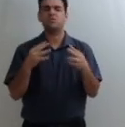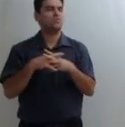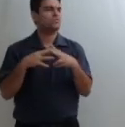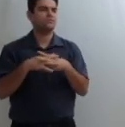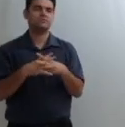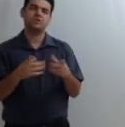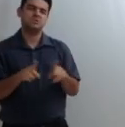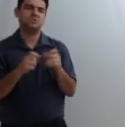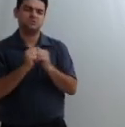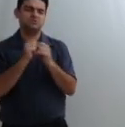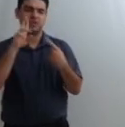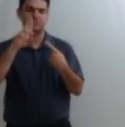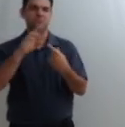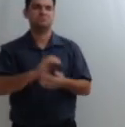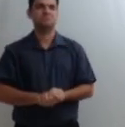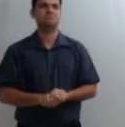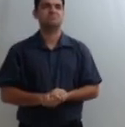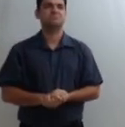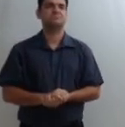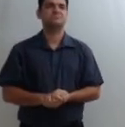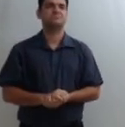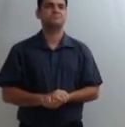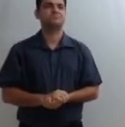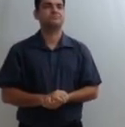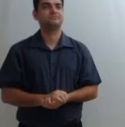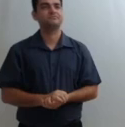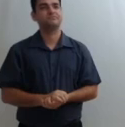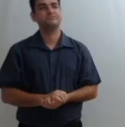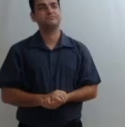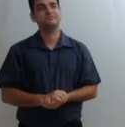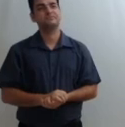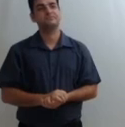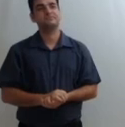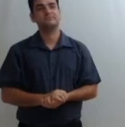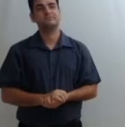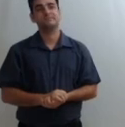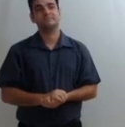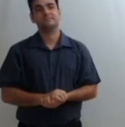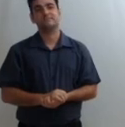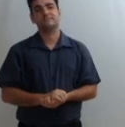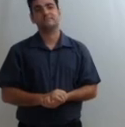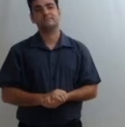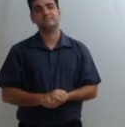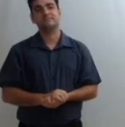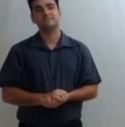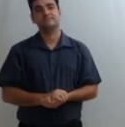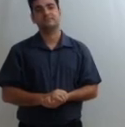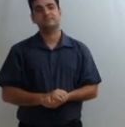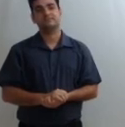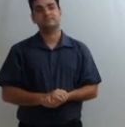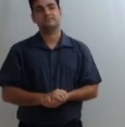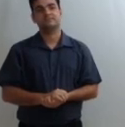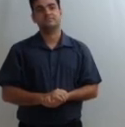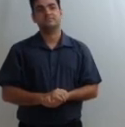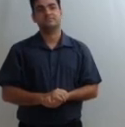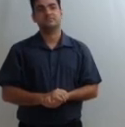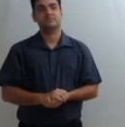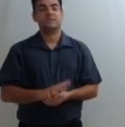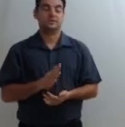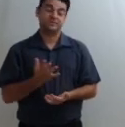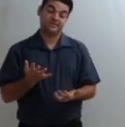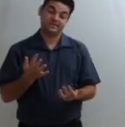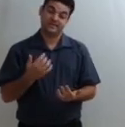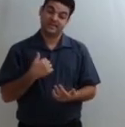relator. Eu vou pedir vênia, todas as vênias, mas eu vou abrir a divergência